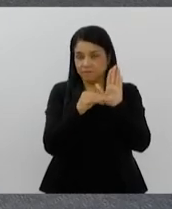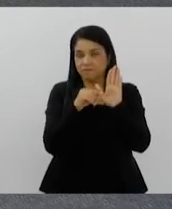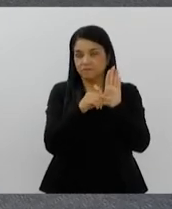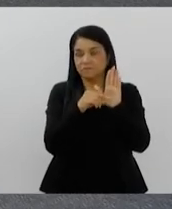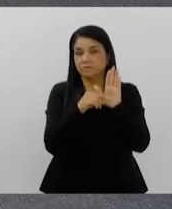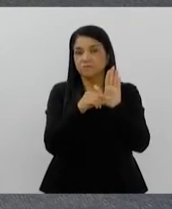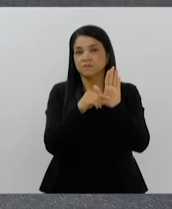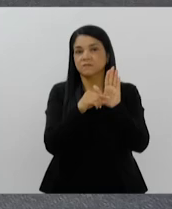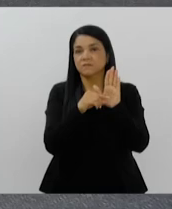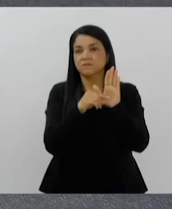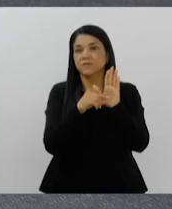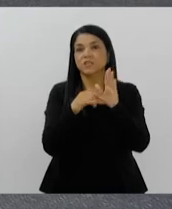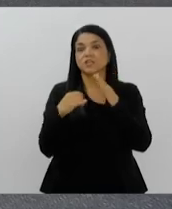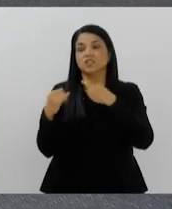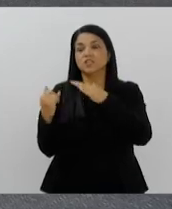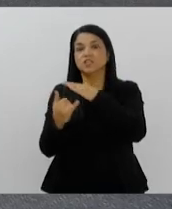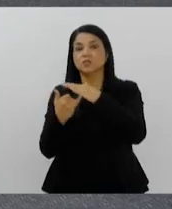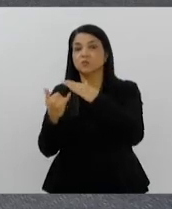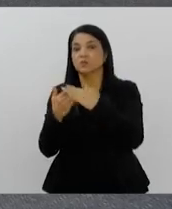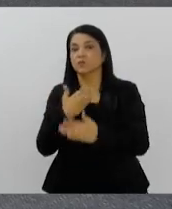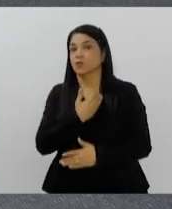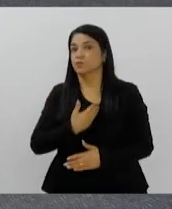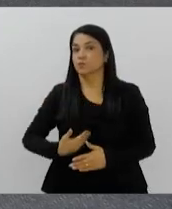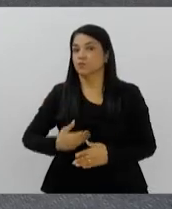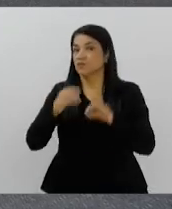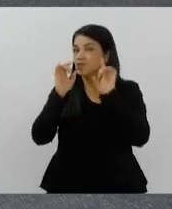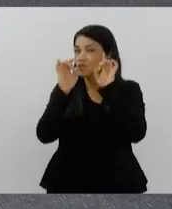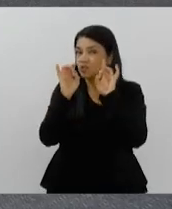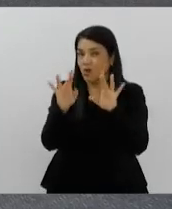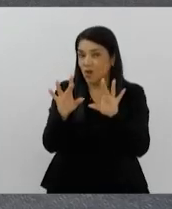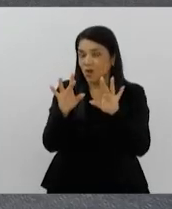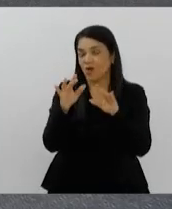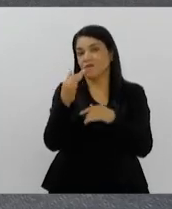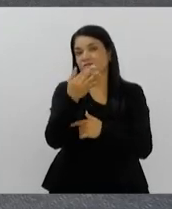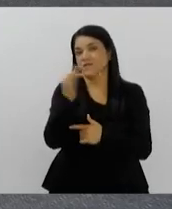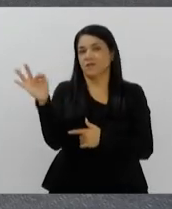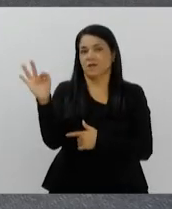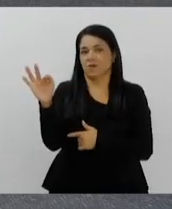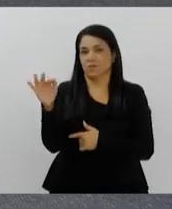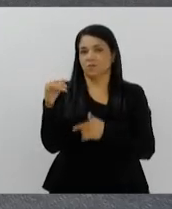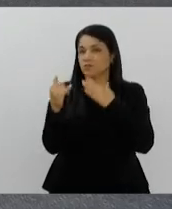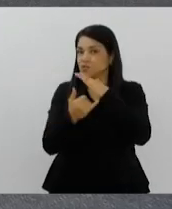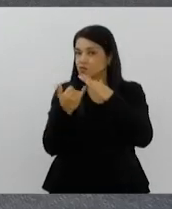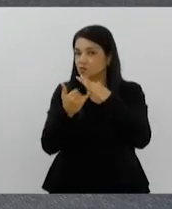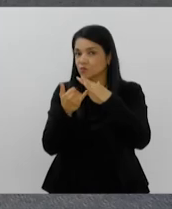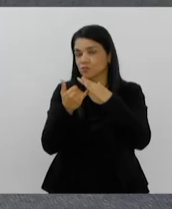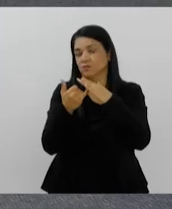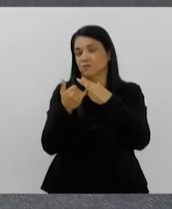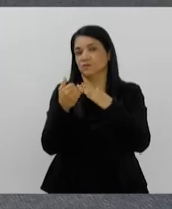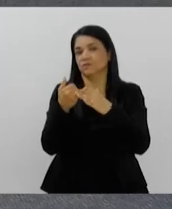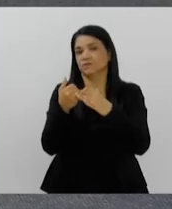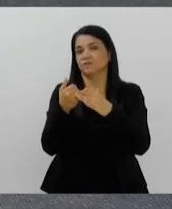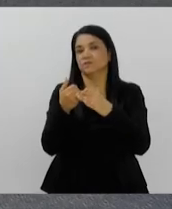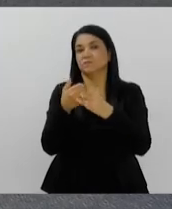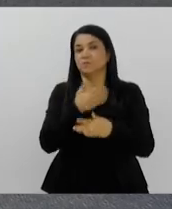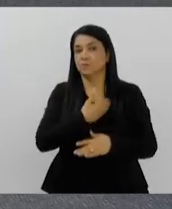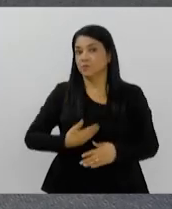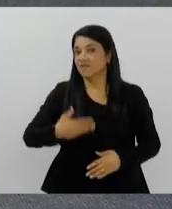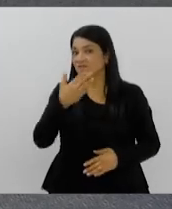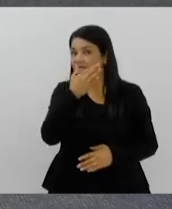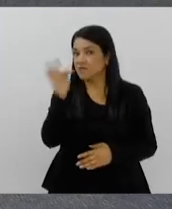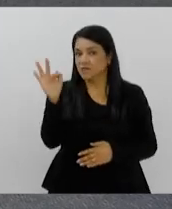só instituições públicas federais. Bom, a segunda